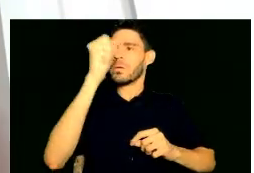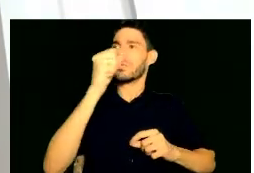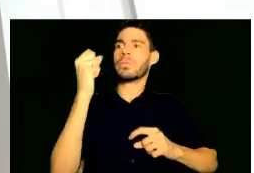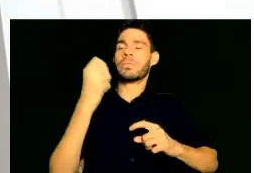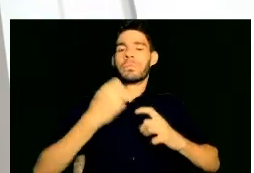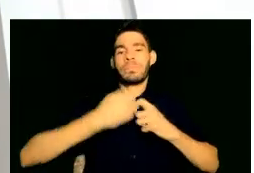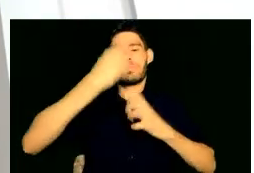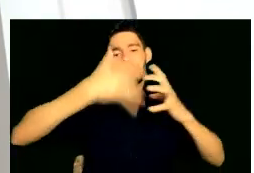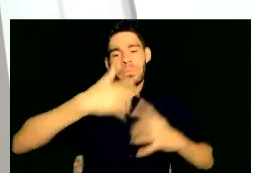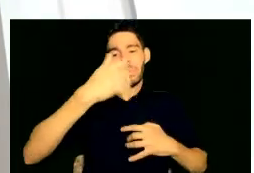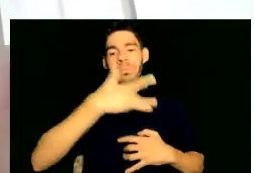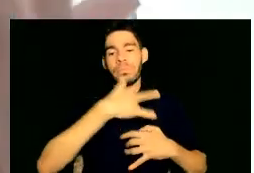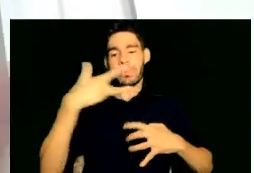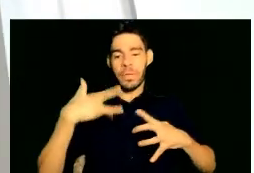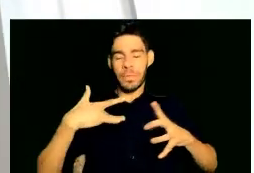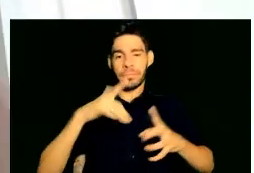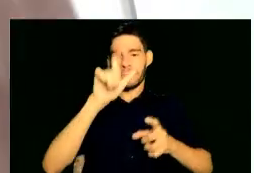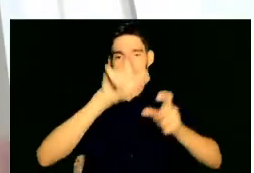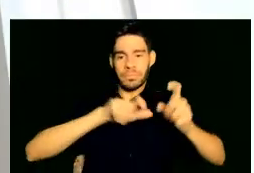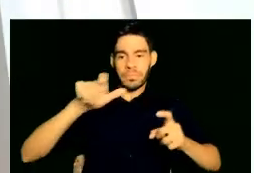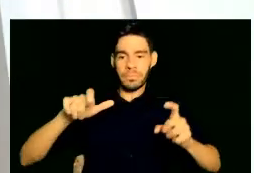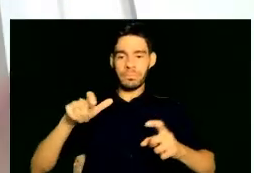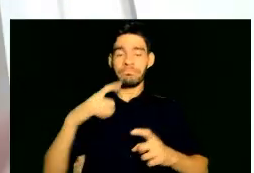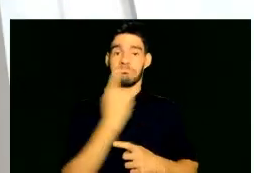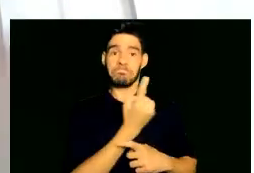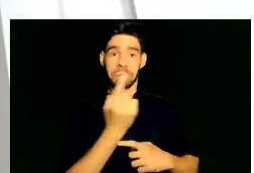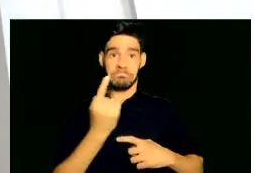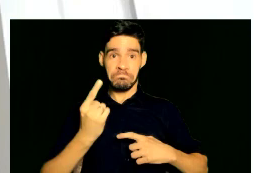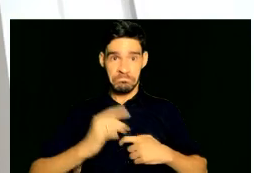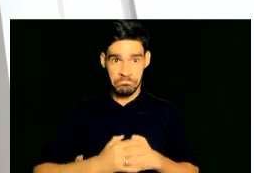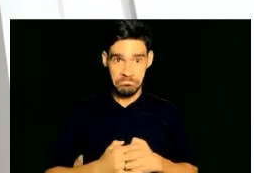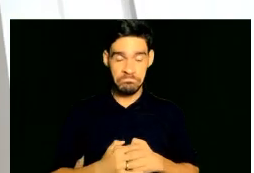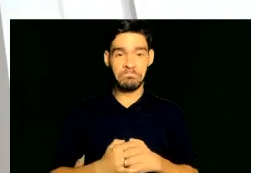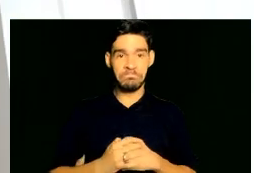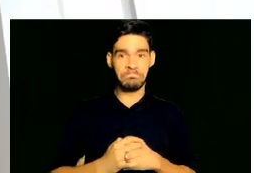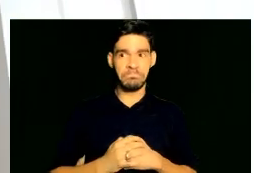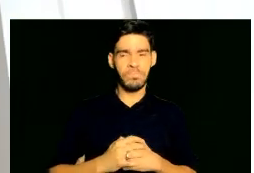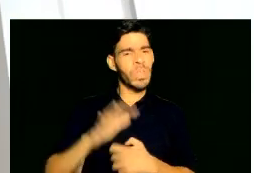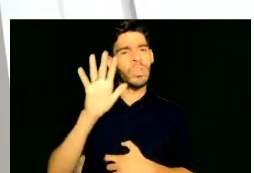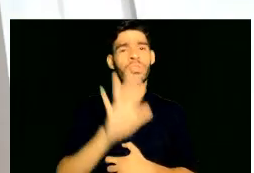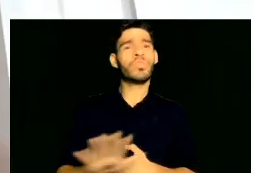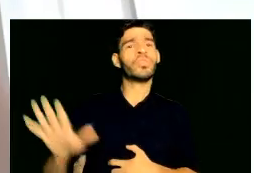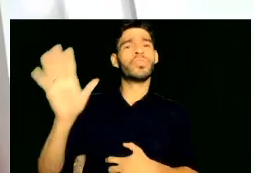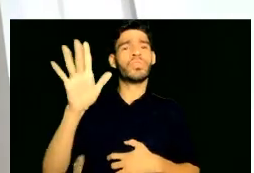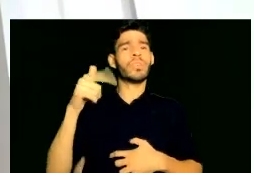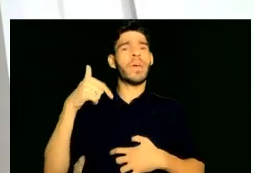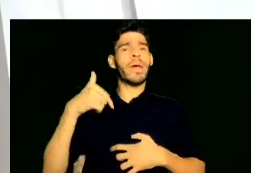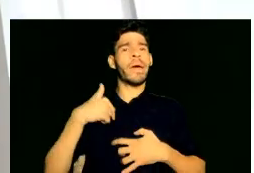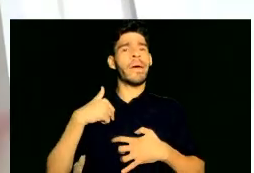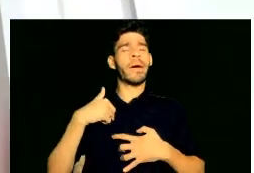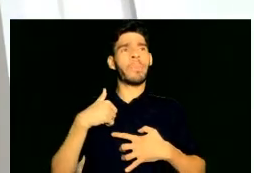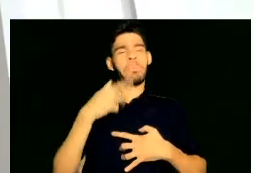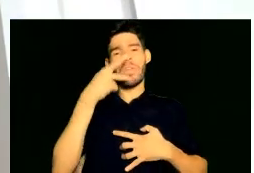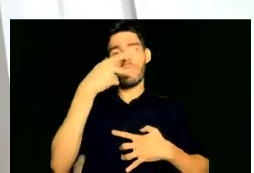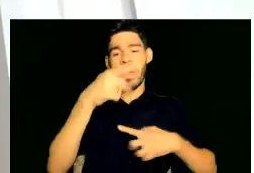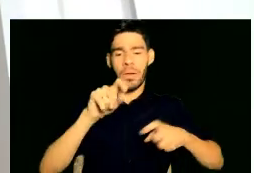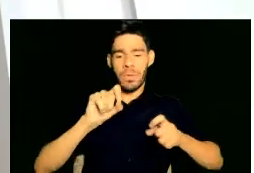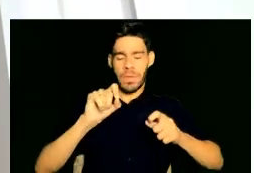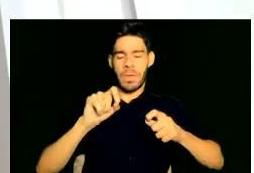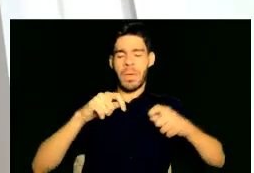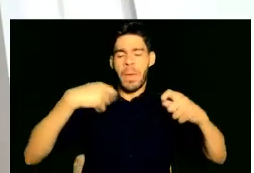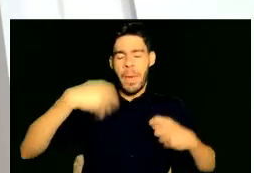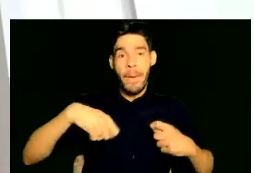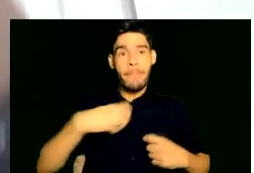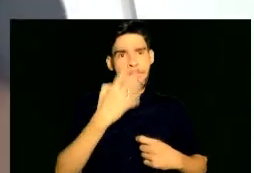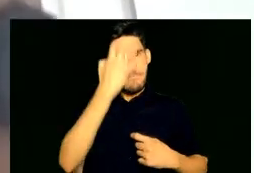determinem, que expliquem a situação de saúde das pessoas e as necessidades de cada um. Então, de uma maneira geral, o meu ponto